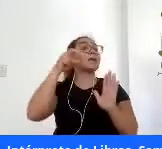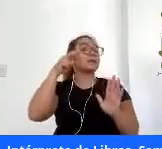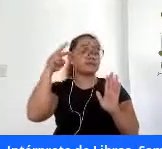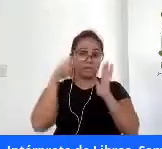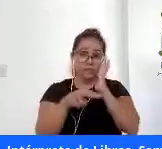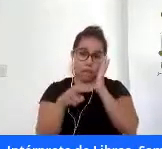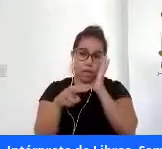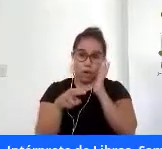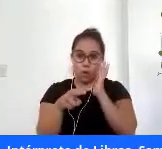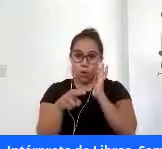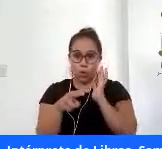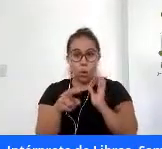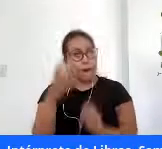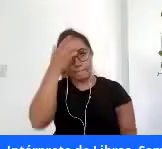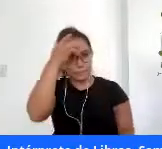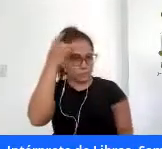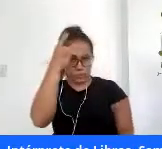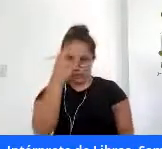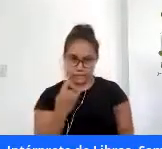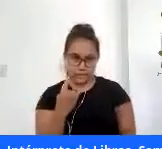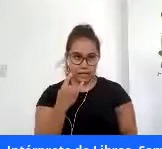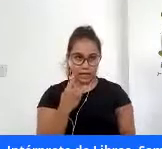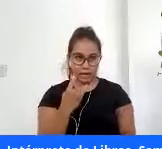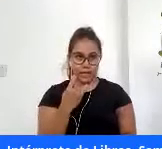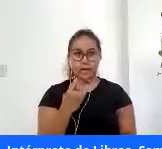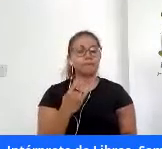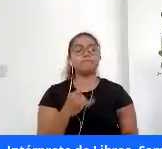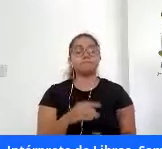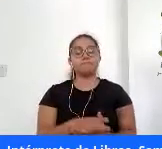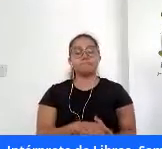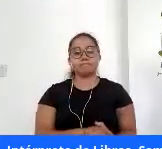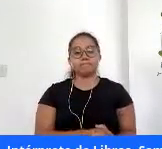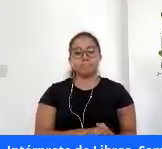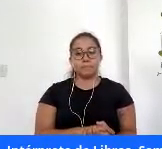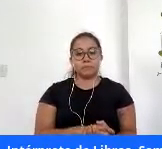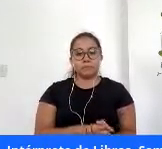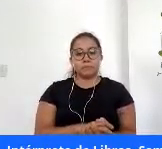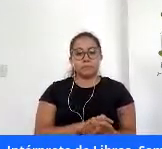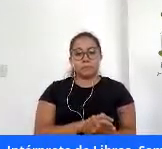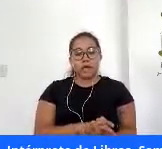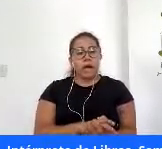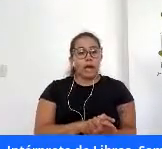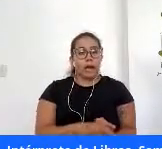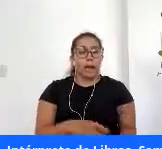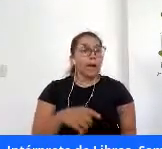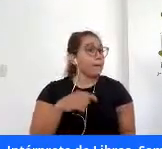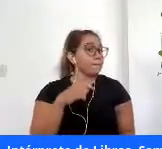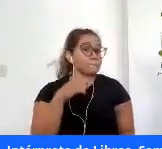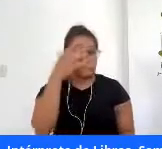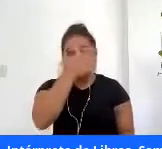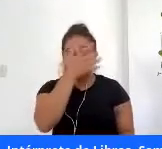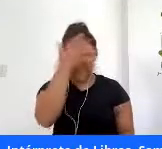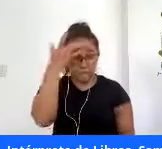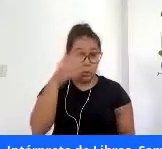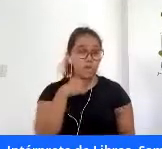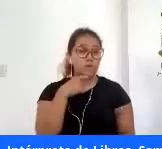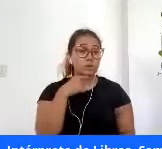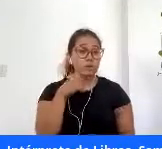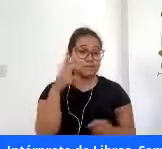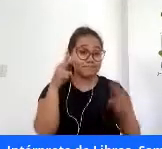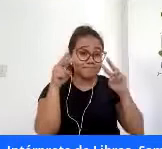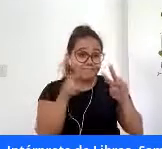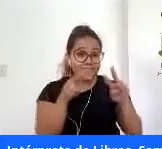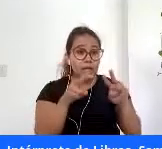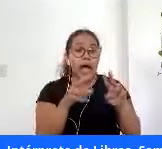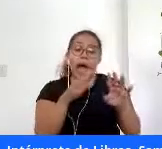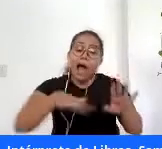caso da pessoa que não tem mais o estímulo visual pelos olhos, essa região passa